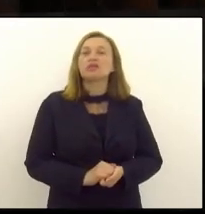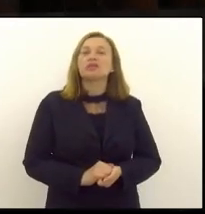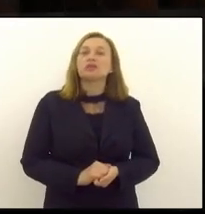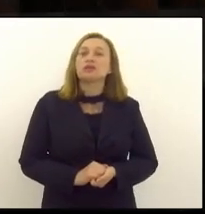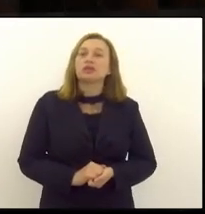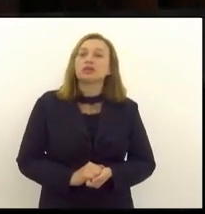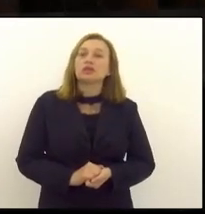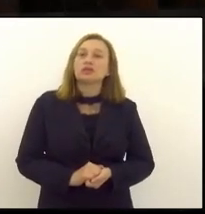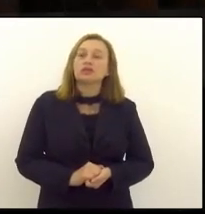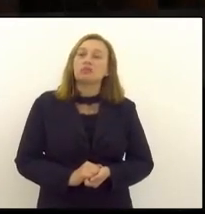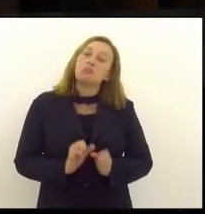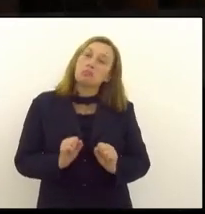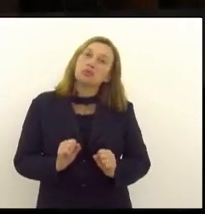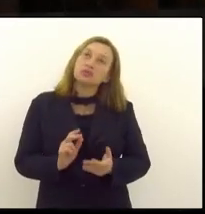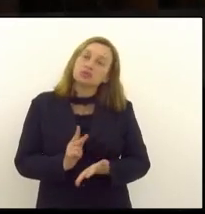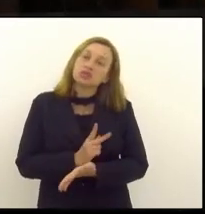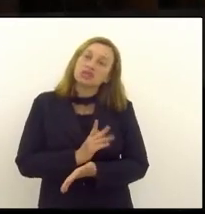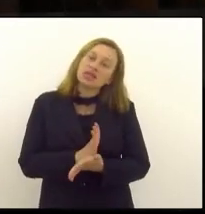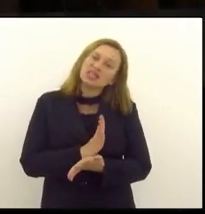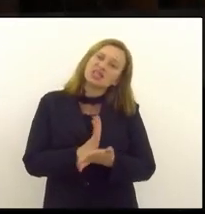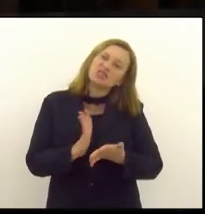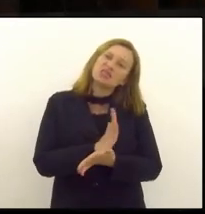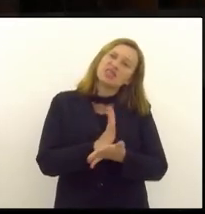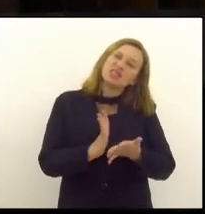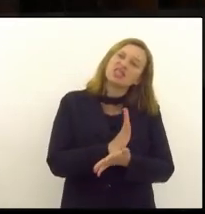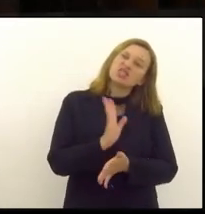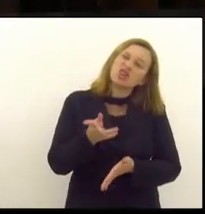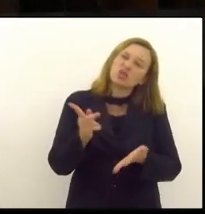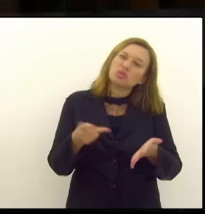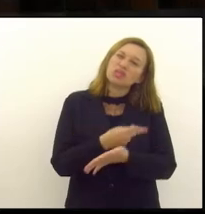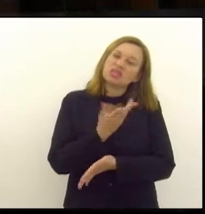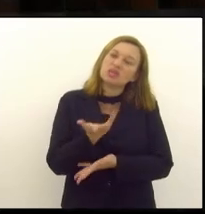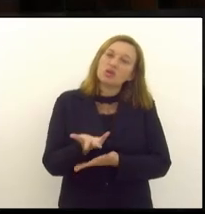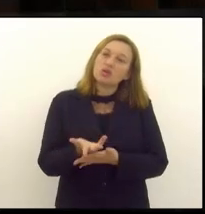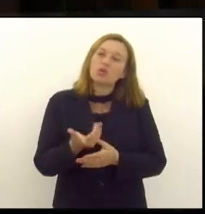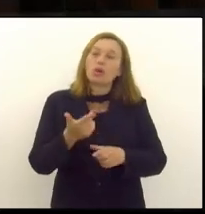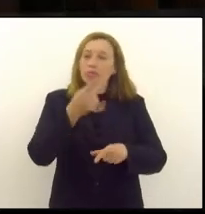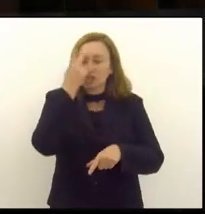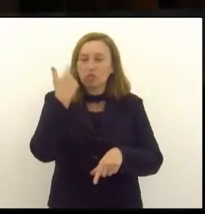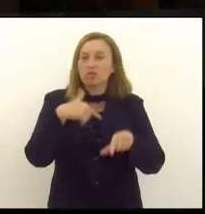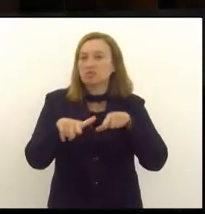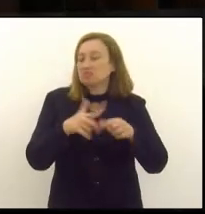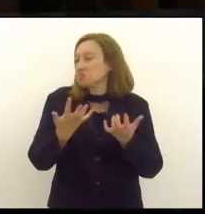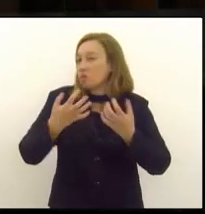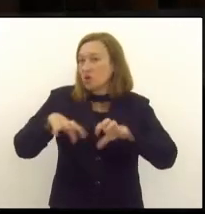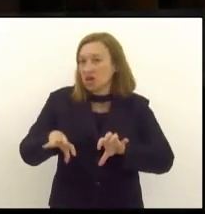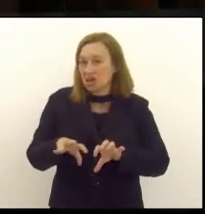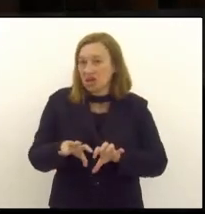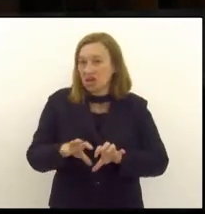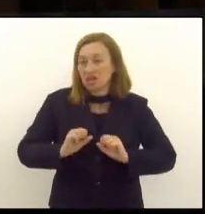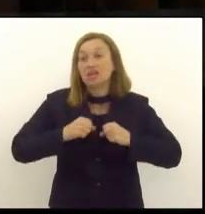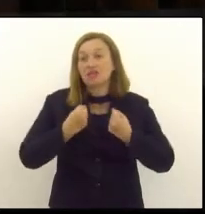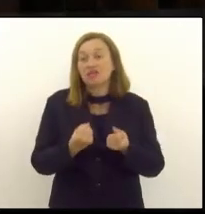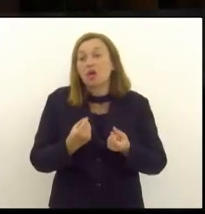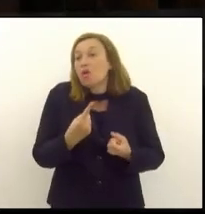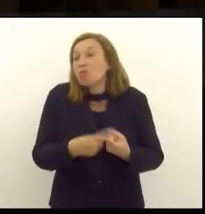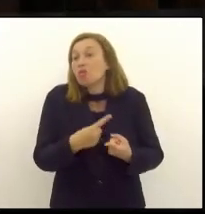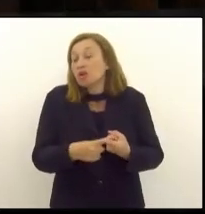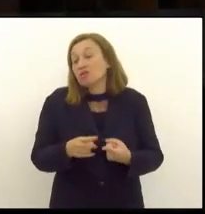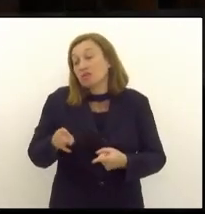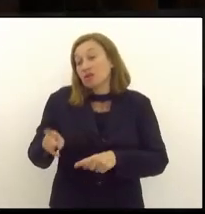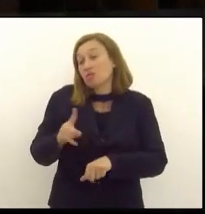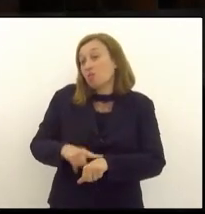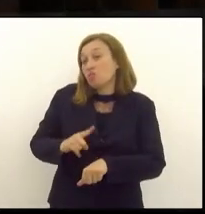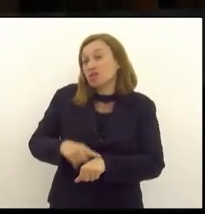atuação. Pode até ser que, às vezes, isso já aconteceu, o trabalhador não queira que a gente defenda ele, porque, naquele